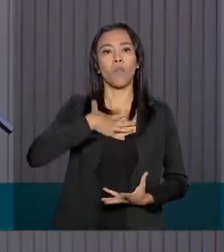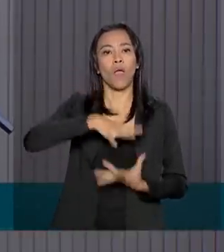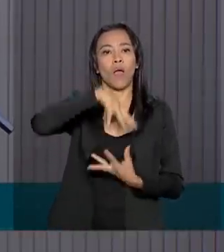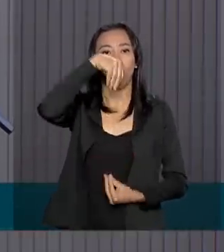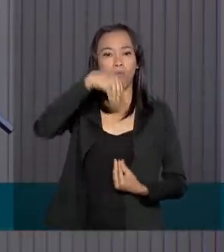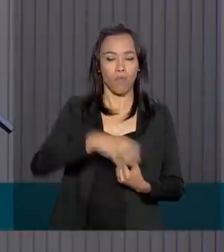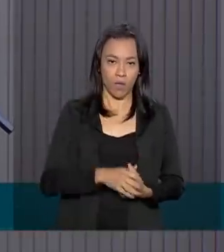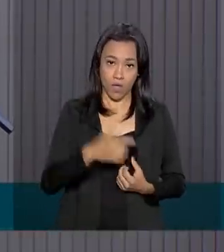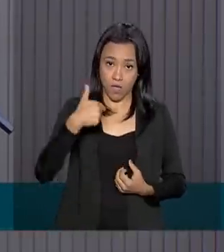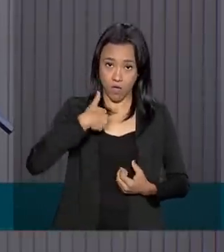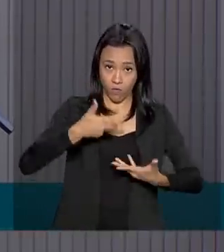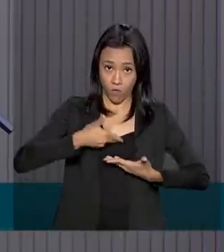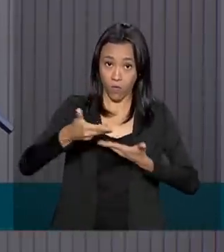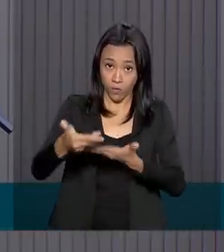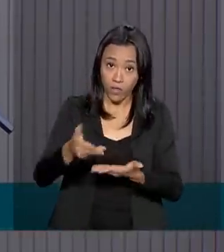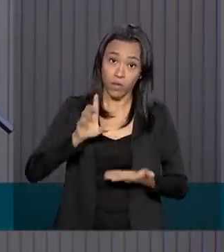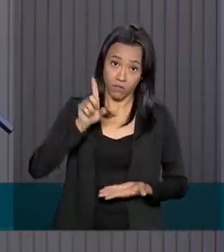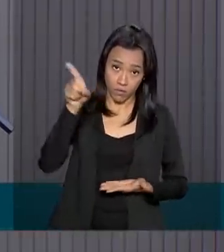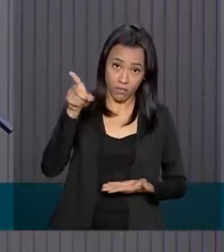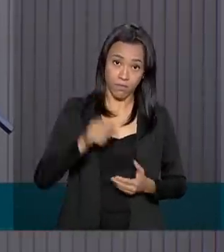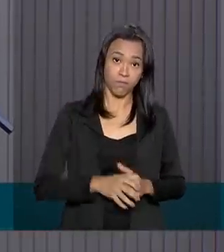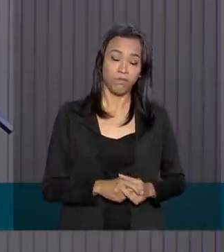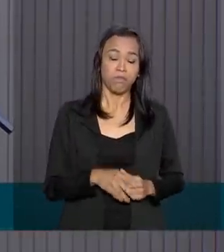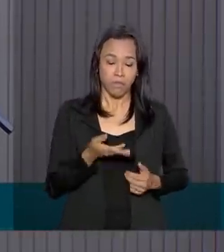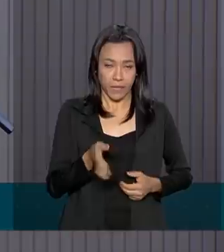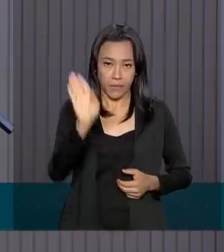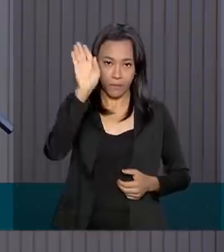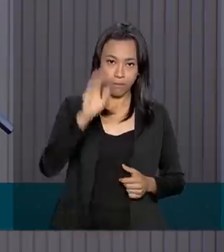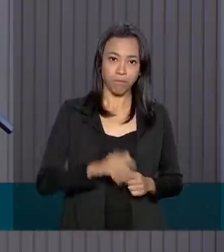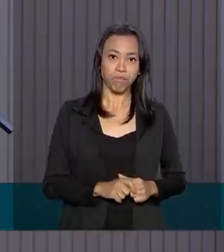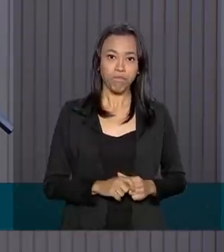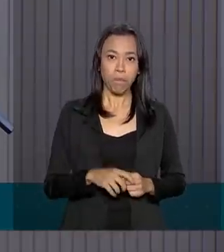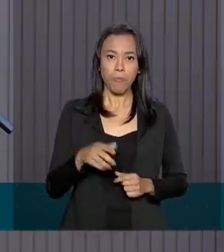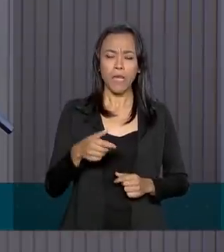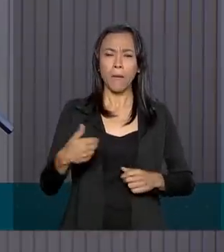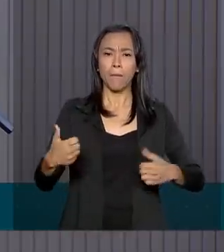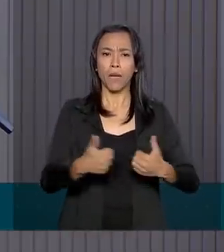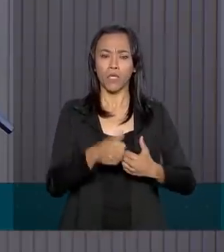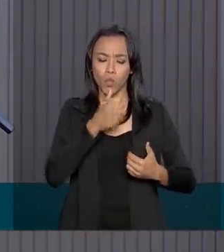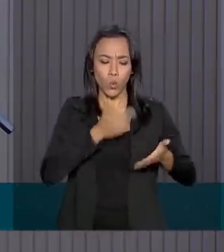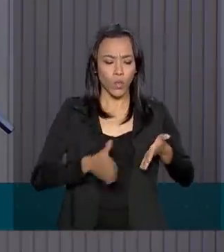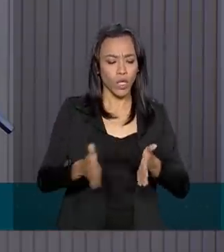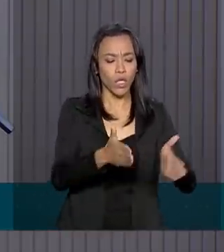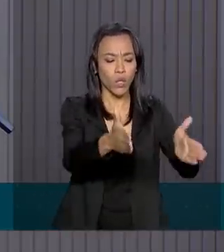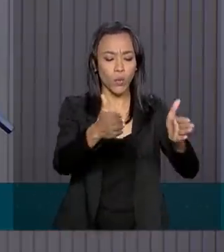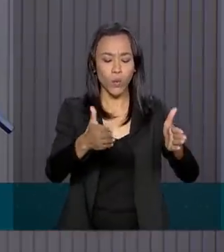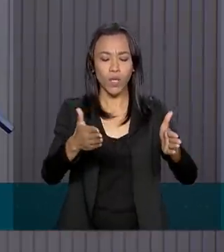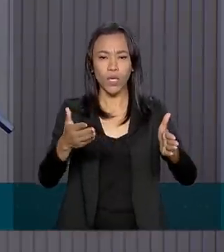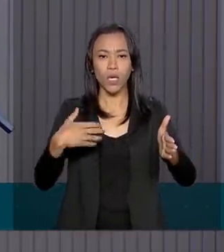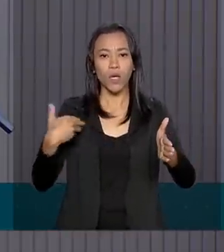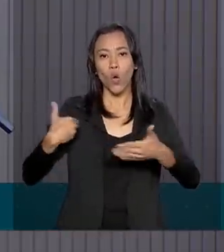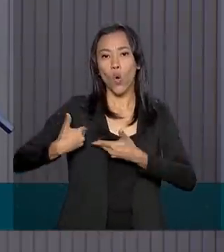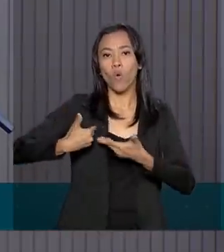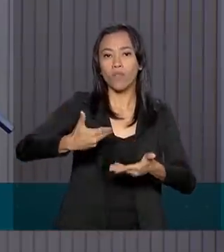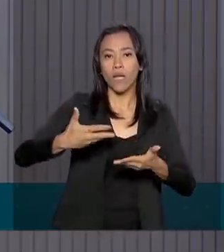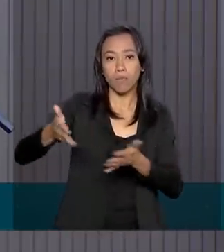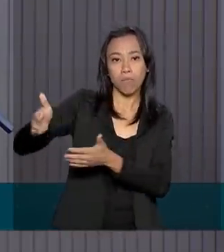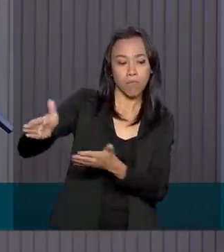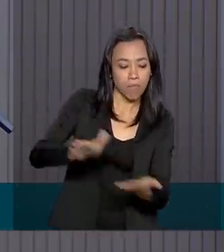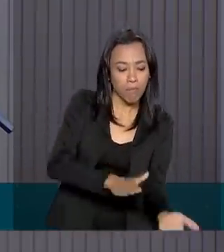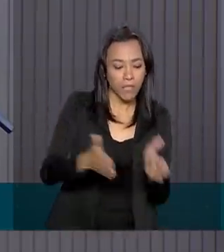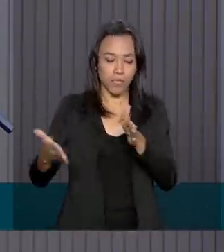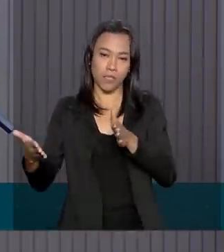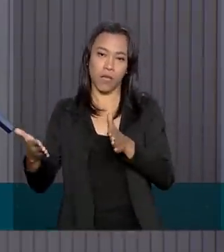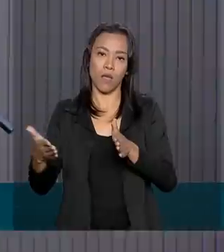fui convidado naquela época, naquele momento, à beira do Rio Jordão, a se batizar. E o pastor presente